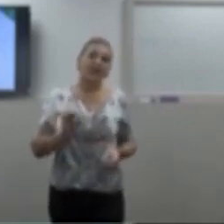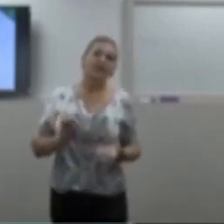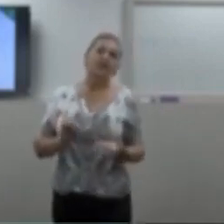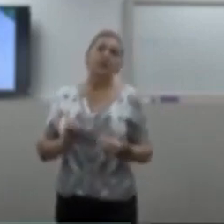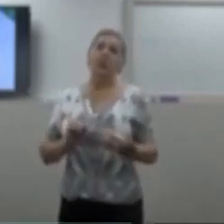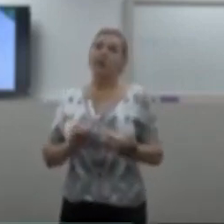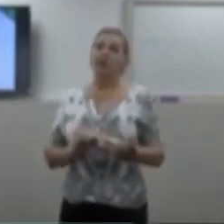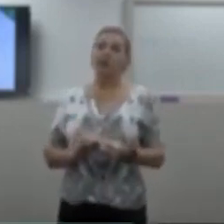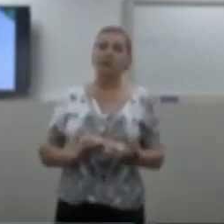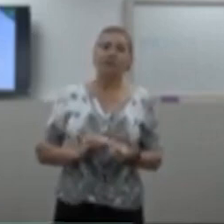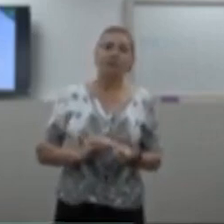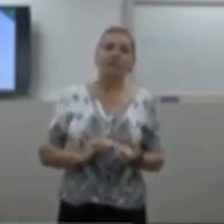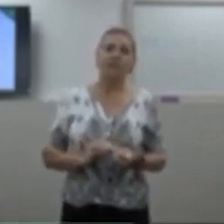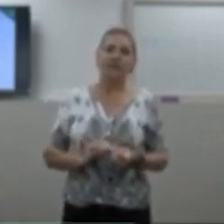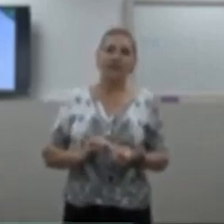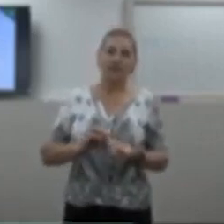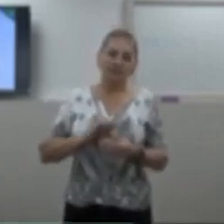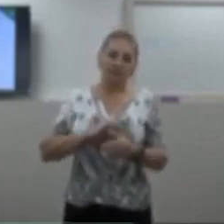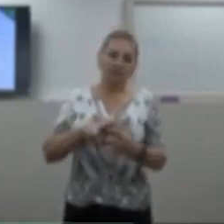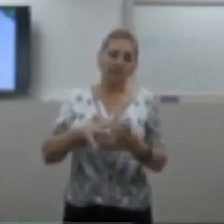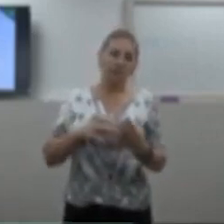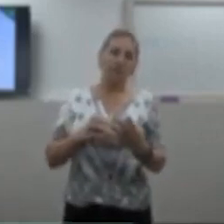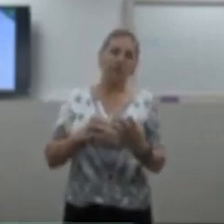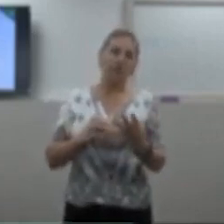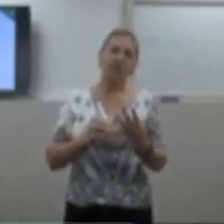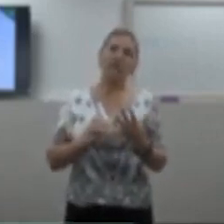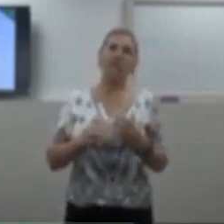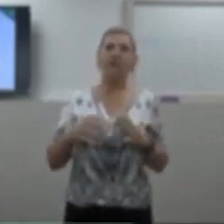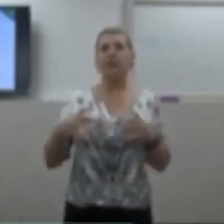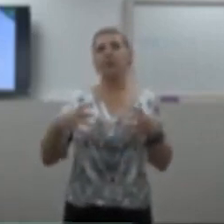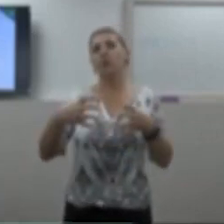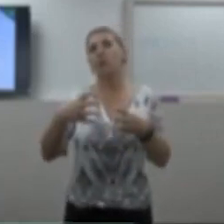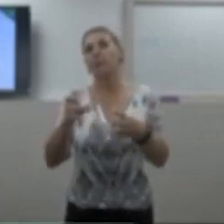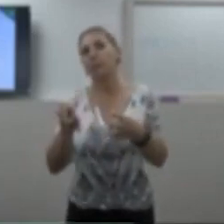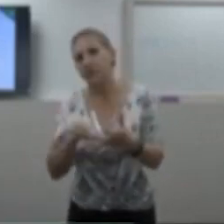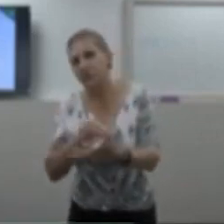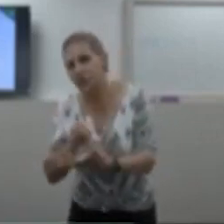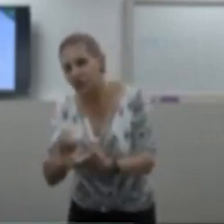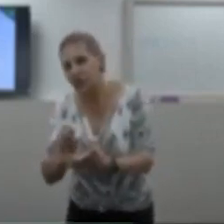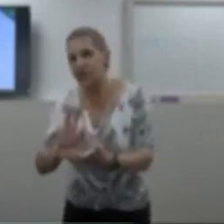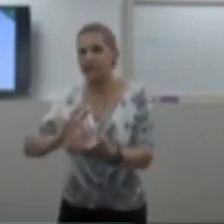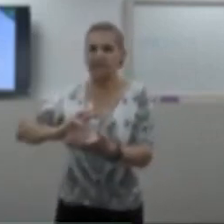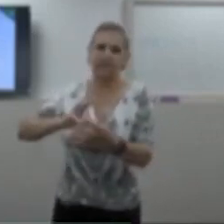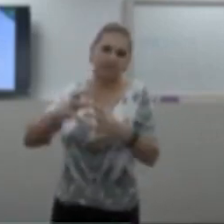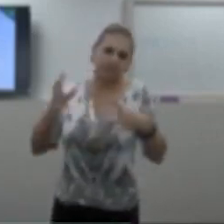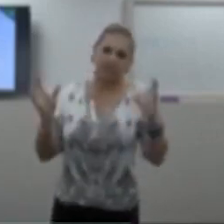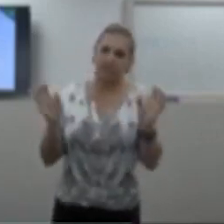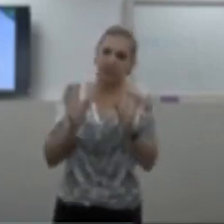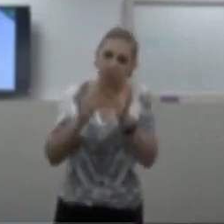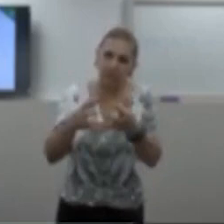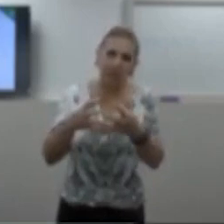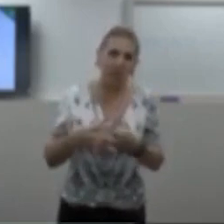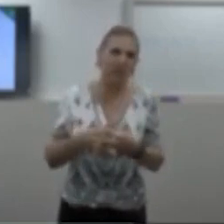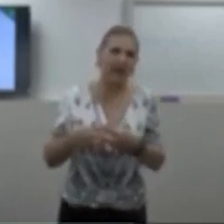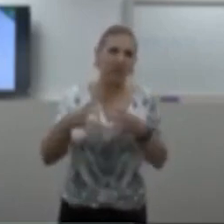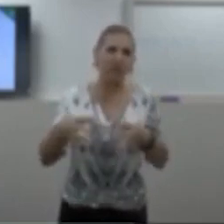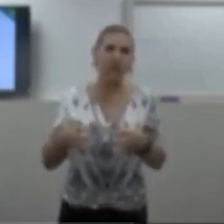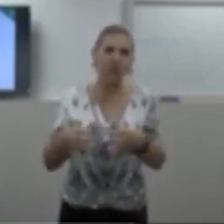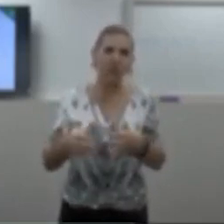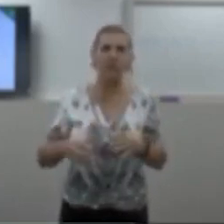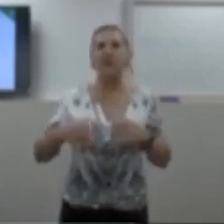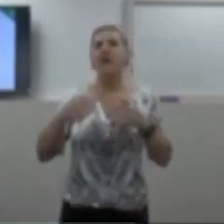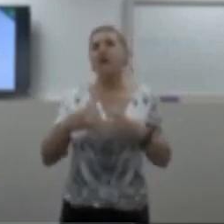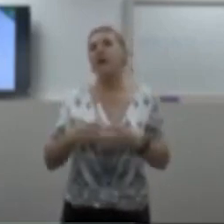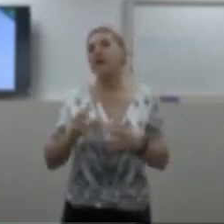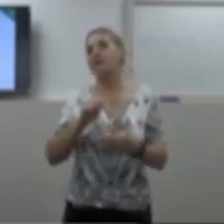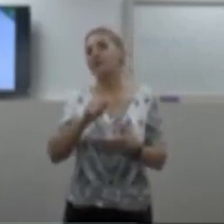os numerais coletivos, né? Então já falamos dos outros quatro coletivos, aquele grupo de dias, de número, de quantidade,